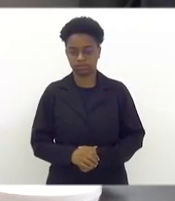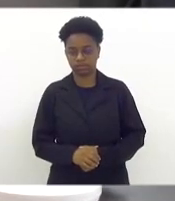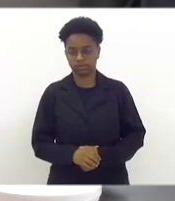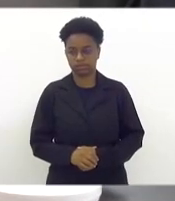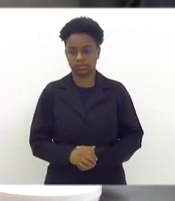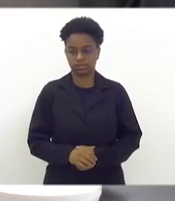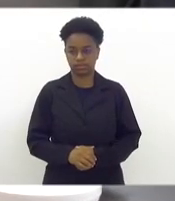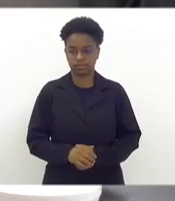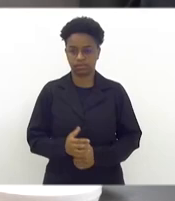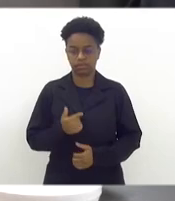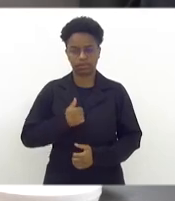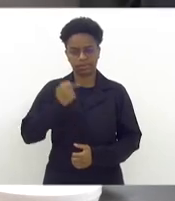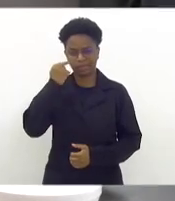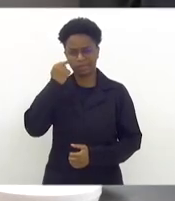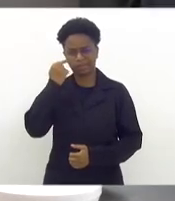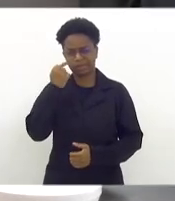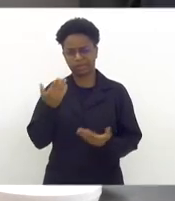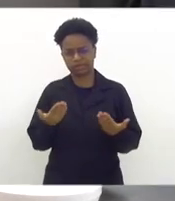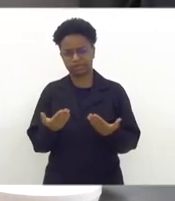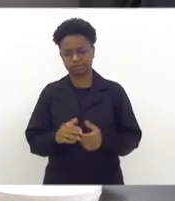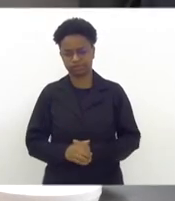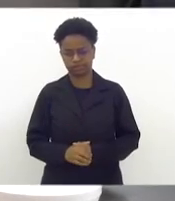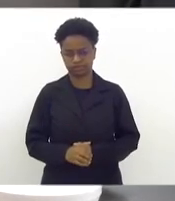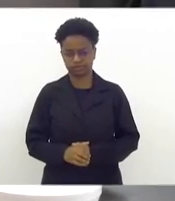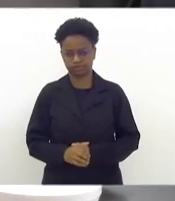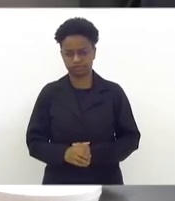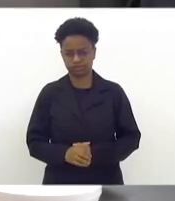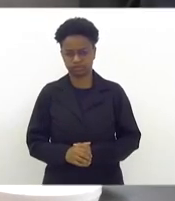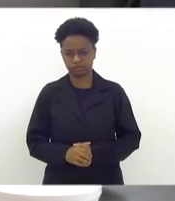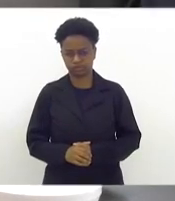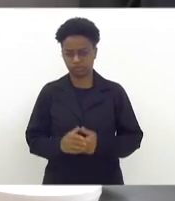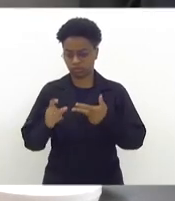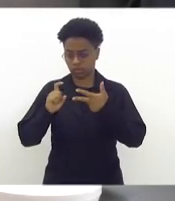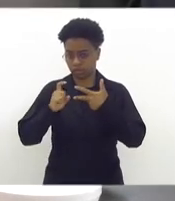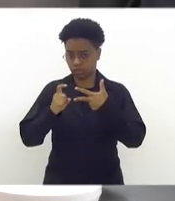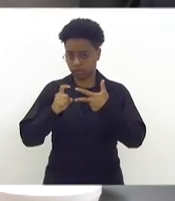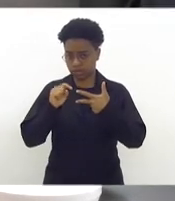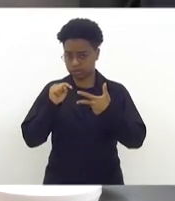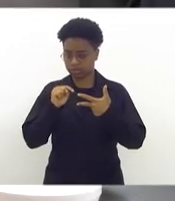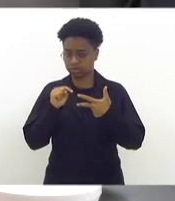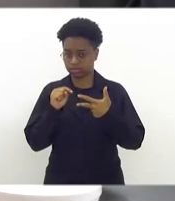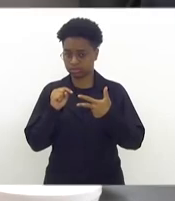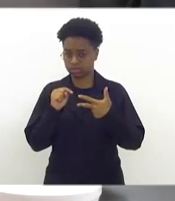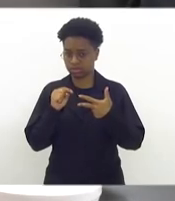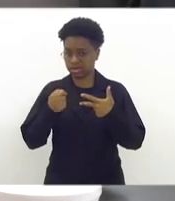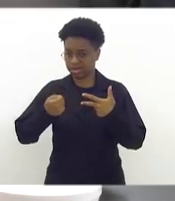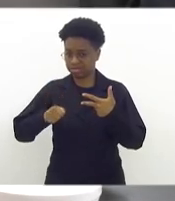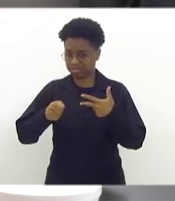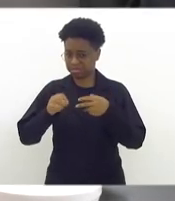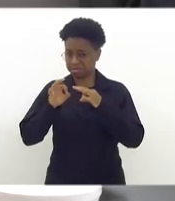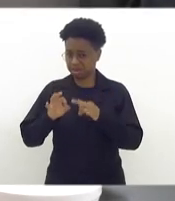Eu estou aqui me perguntando, será que o Poder Executivo precisa